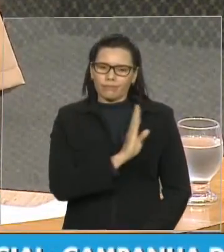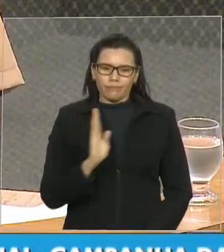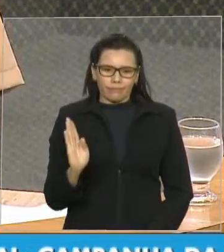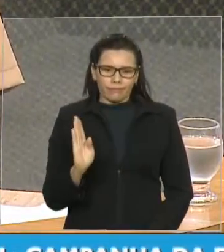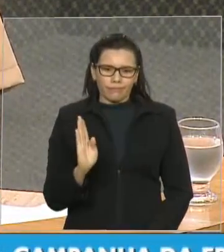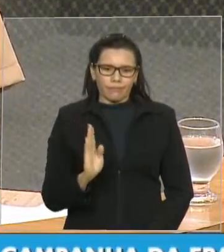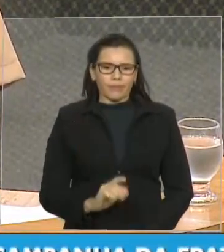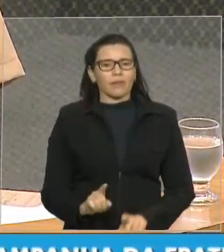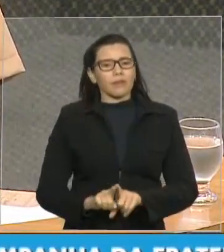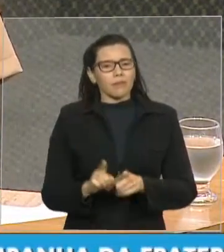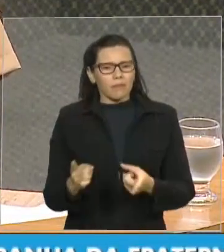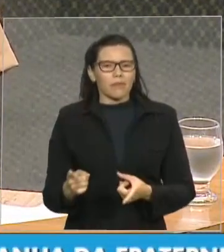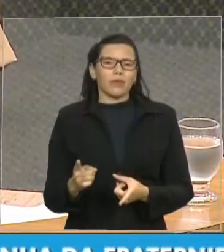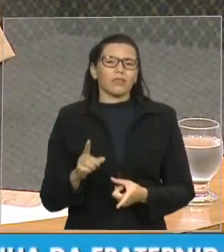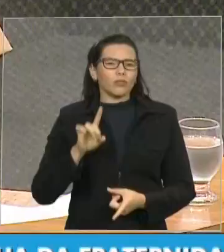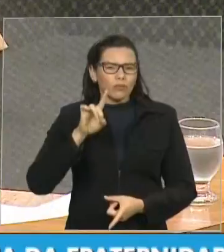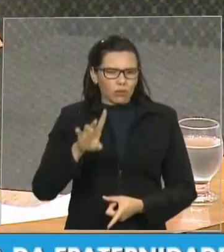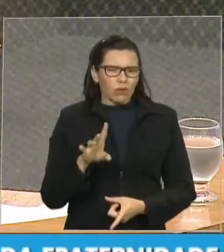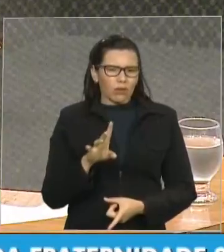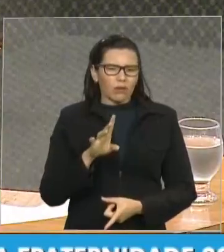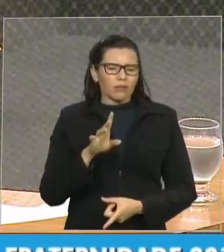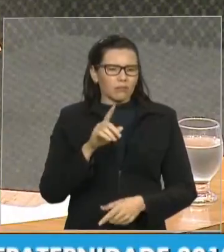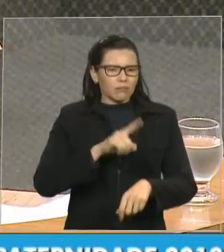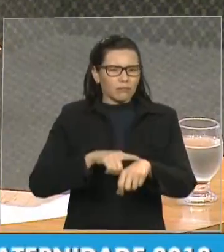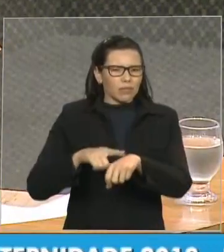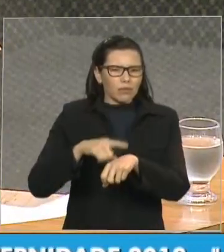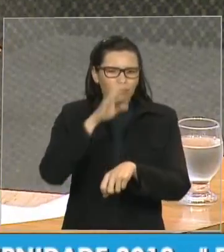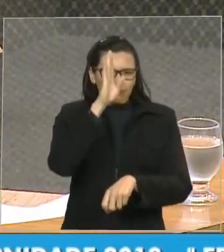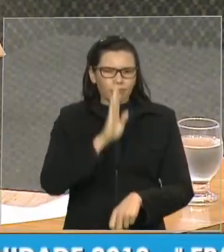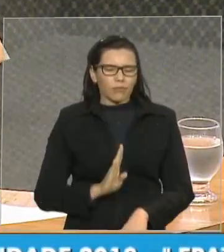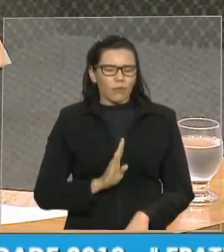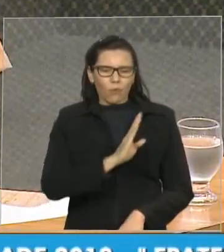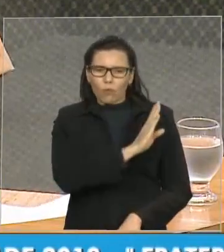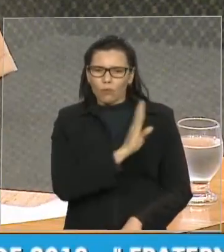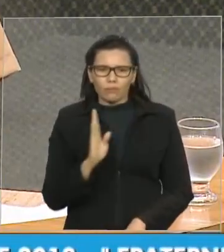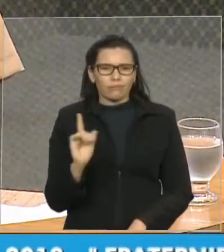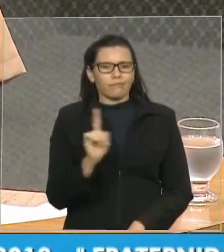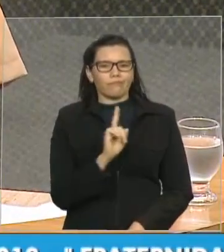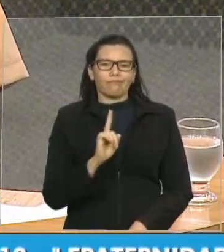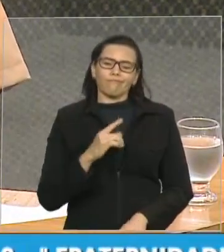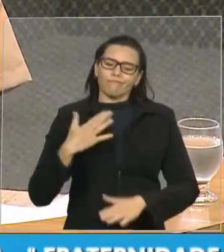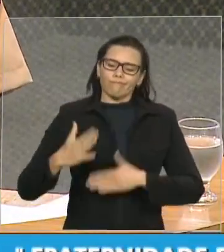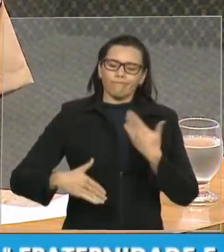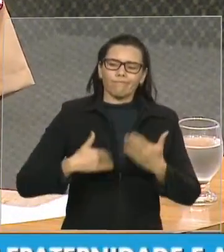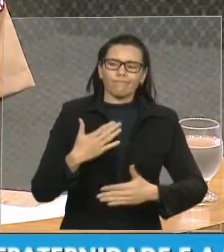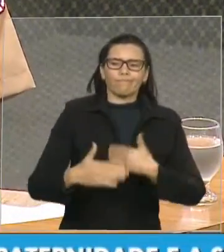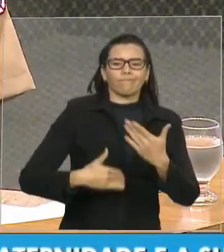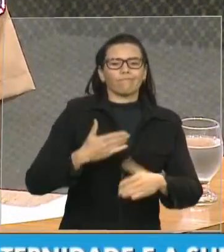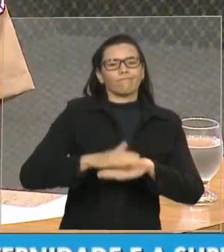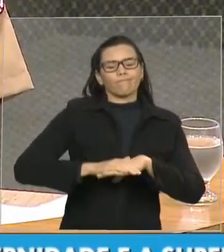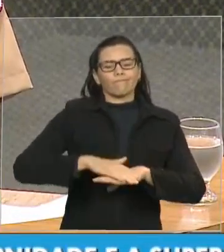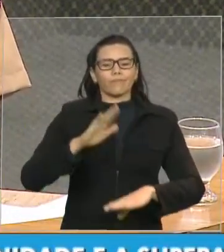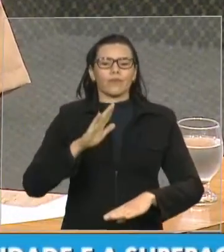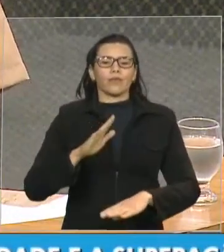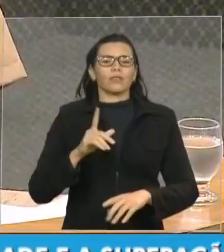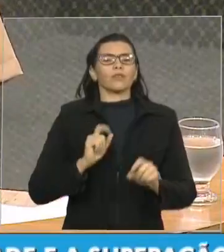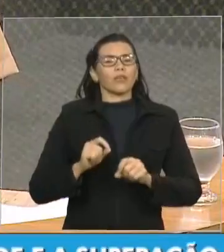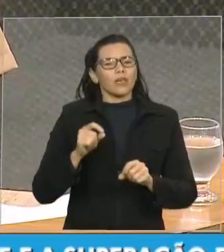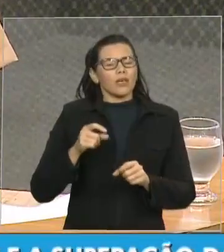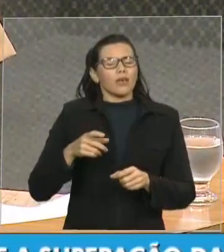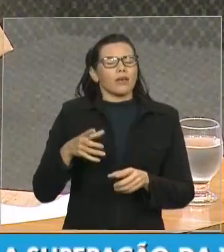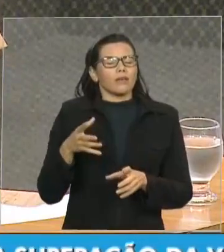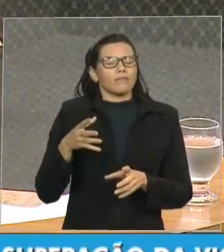da nossa igreja. Para ajudar os cristãos e pessoas de boa vontade a viverem a fraternidade